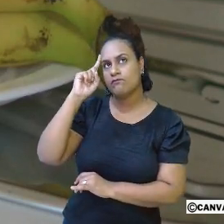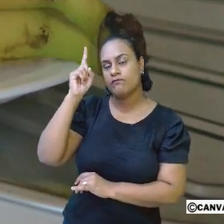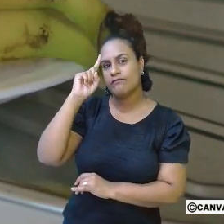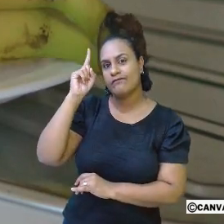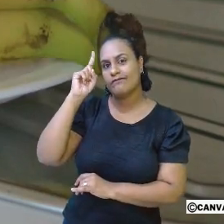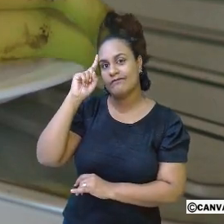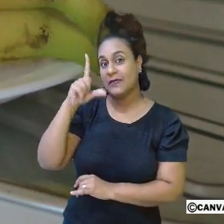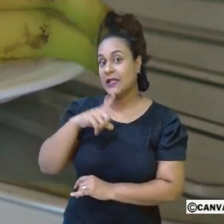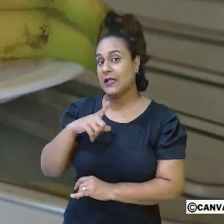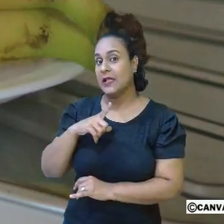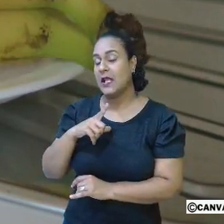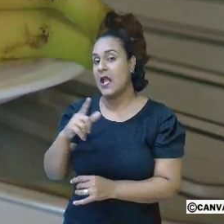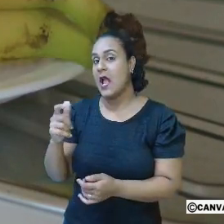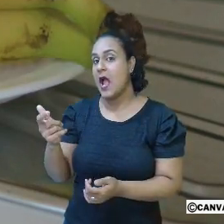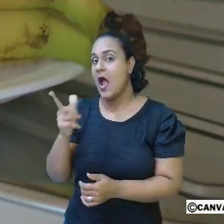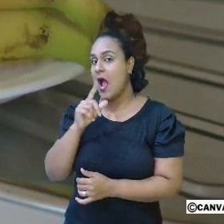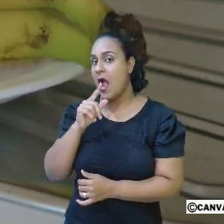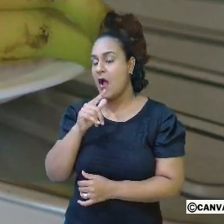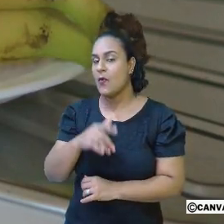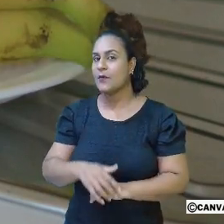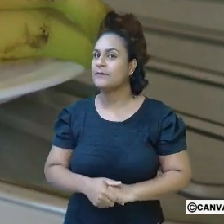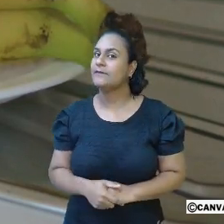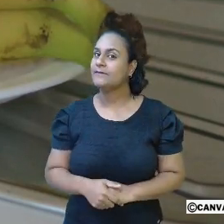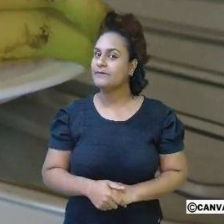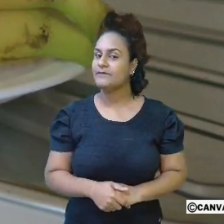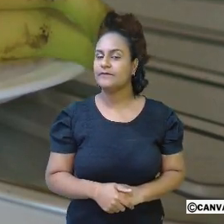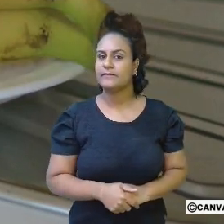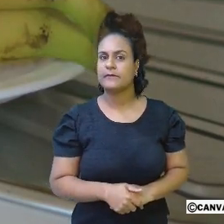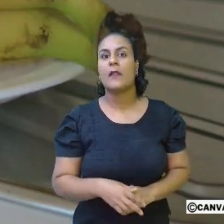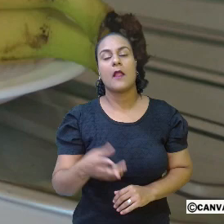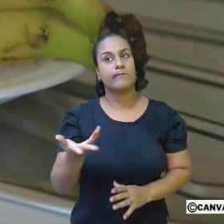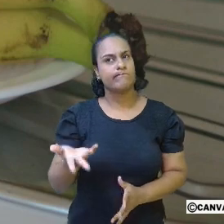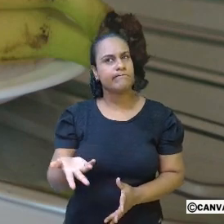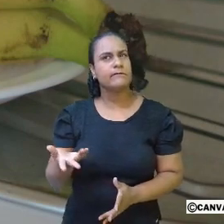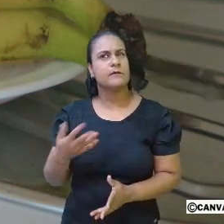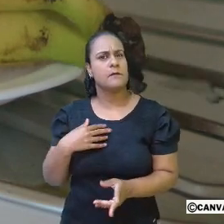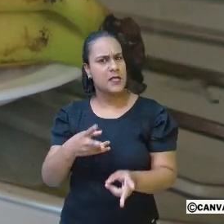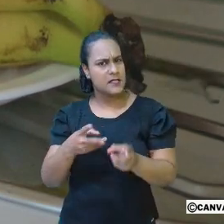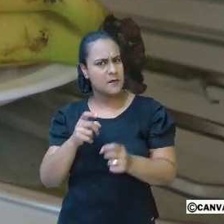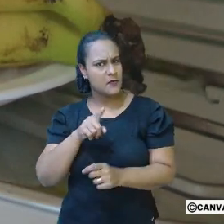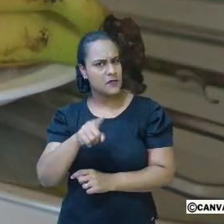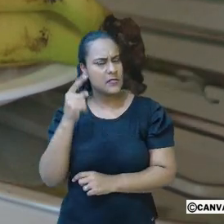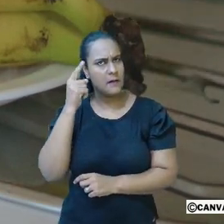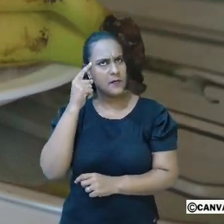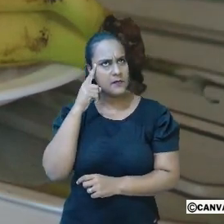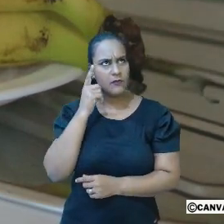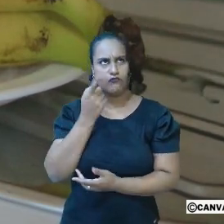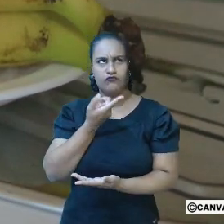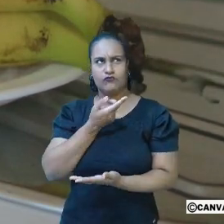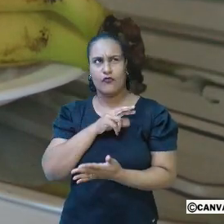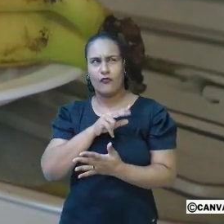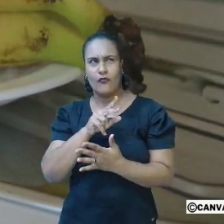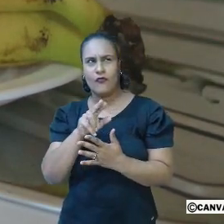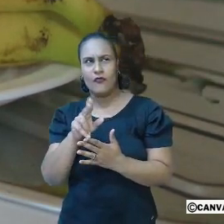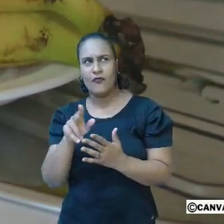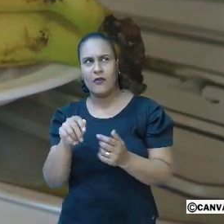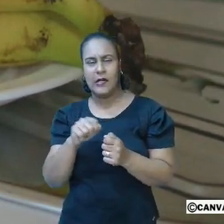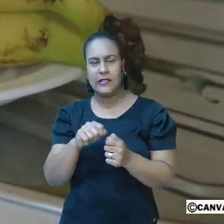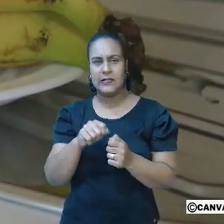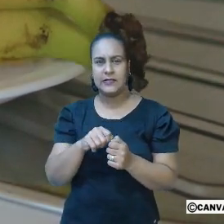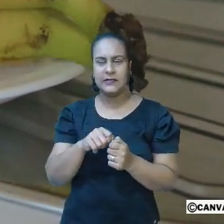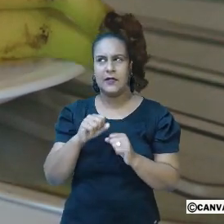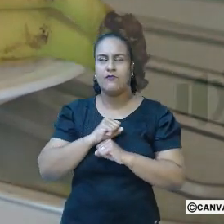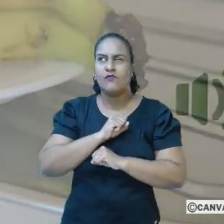cotidiano, que tem água? Certo. Aí eu estou vendo que você está pensando aqui em várias coisas que você faz no dia a dia, desde